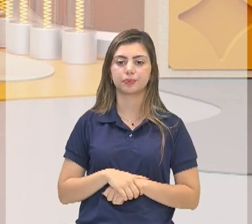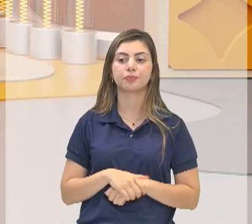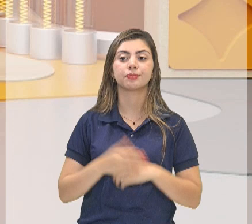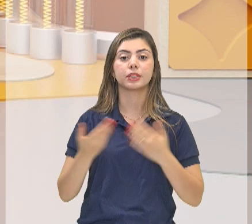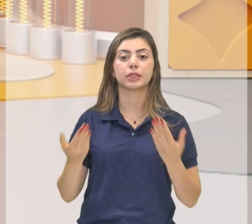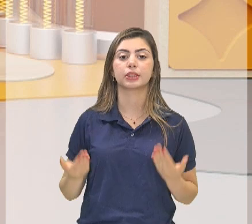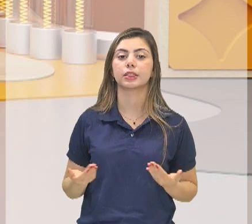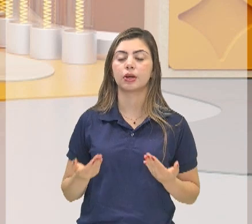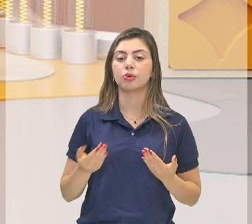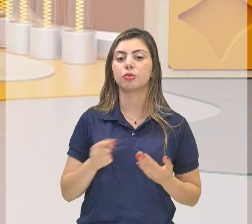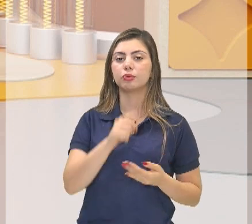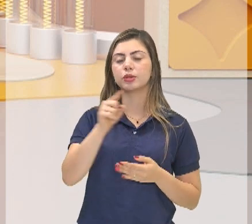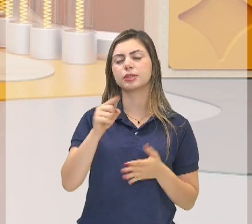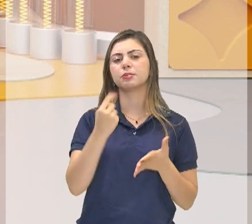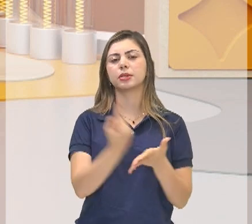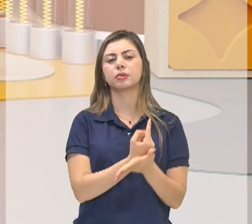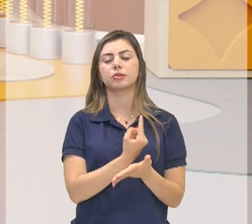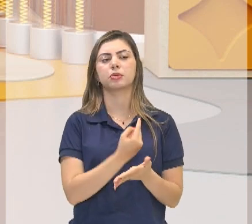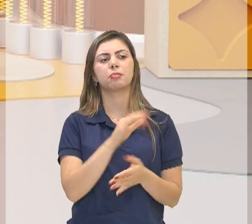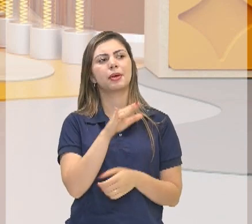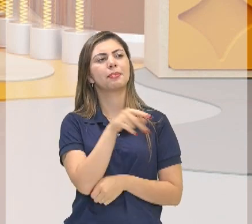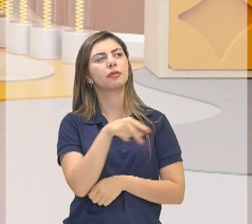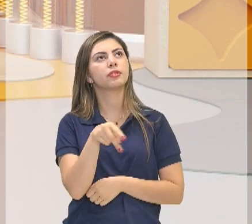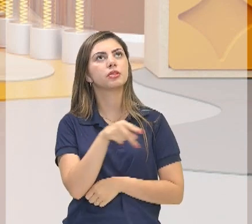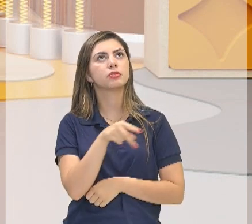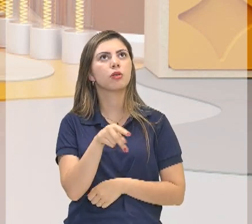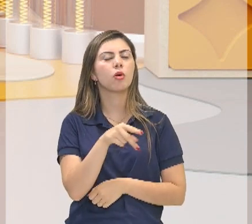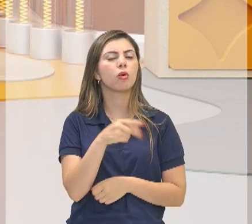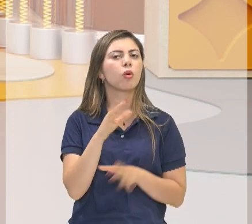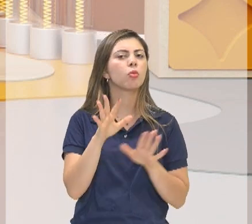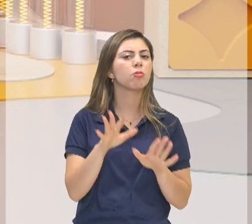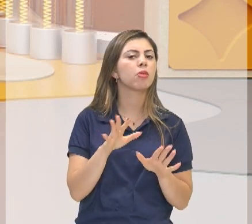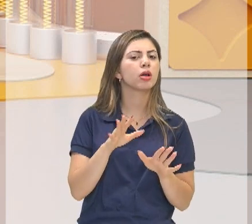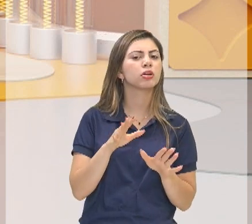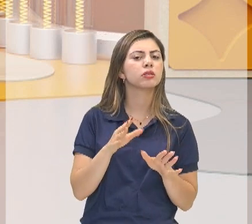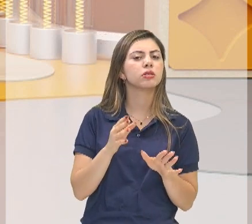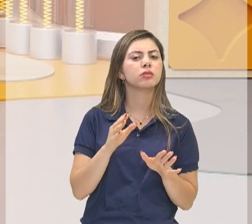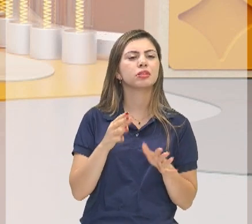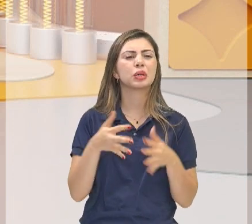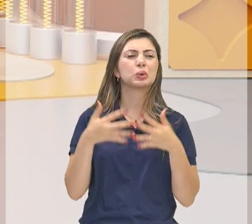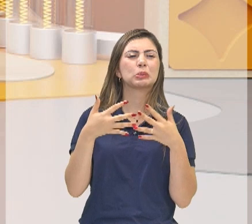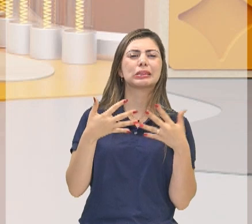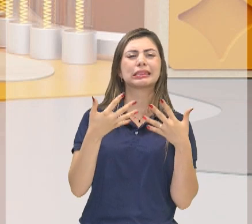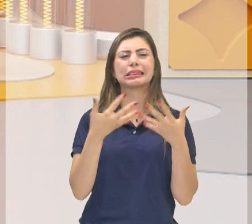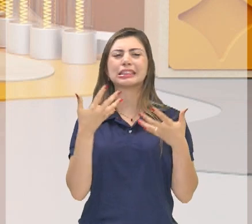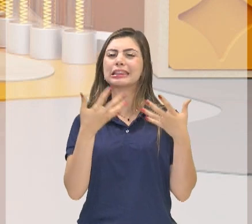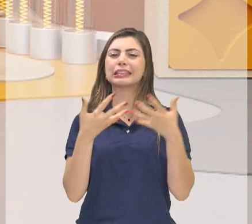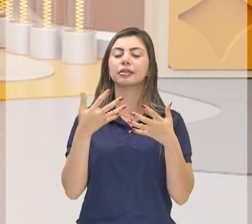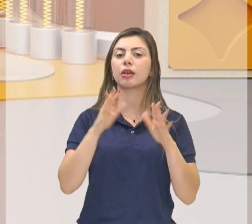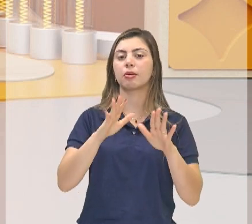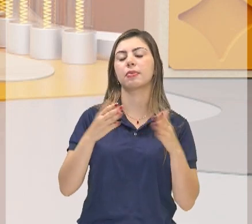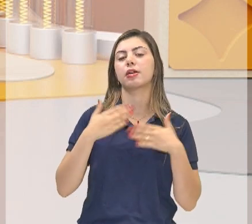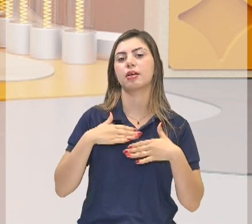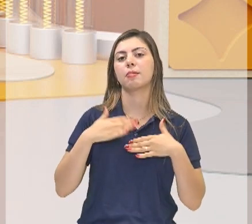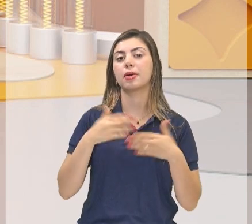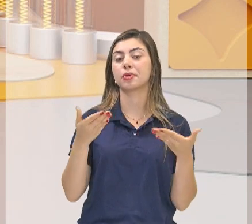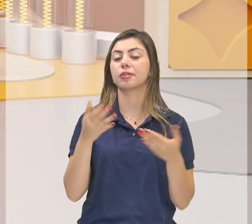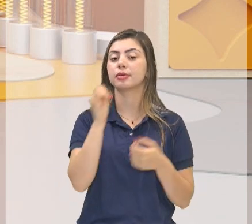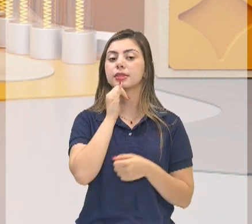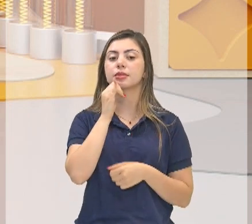Aí você me pergunta, professor, mas isso está um pouco confuso. Não, olha só, vamos ao